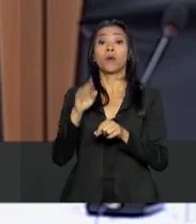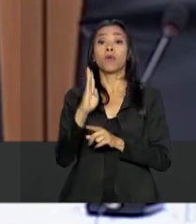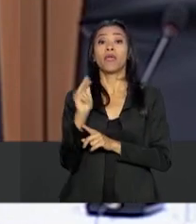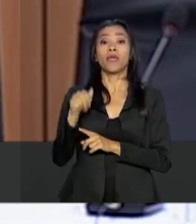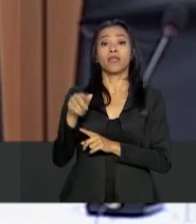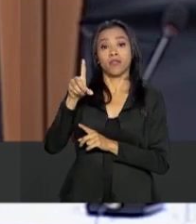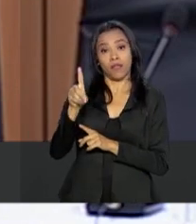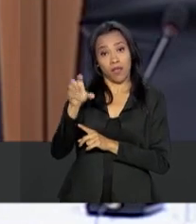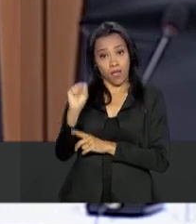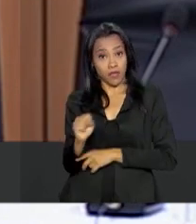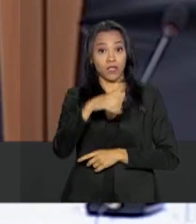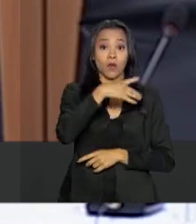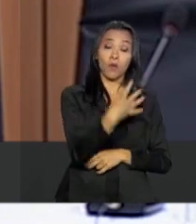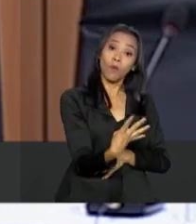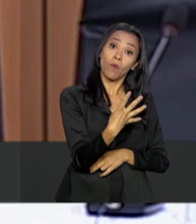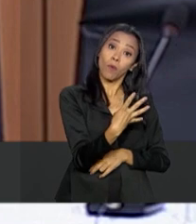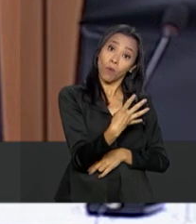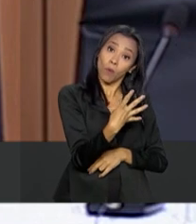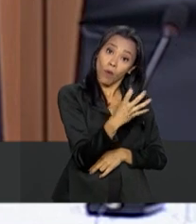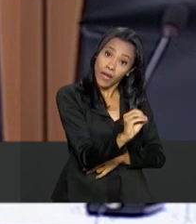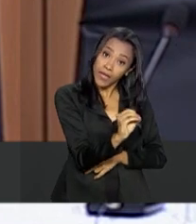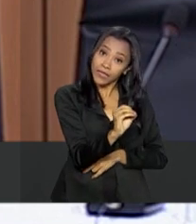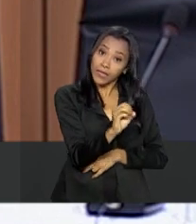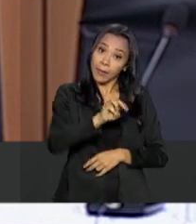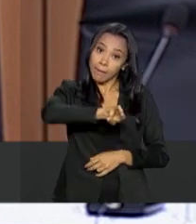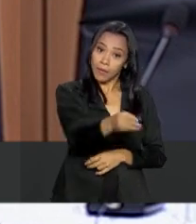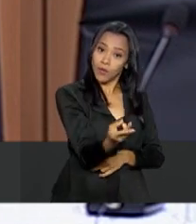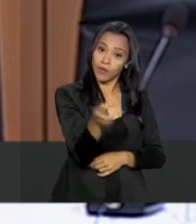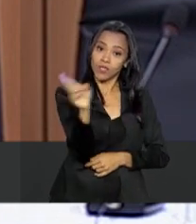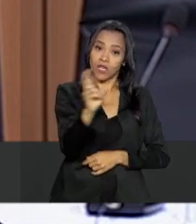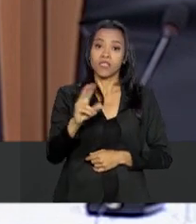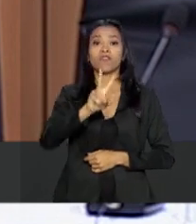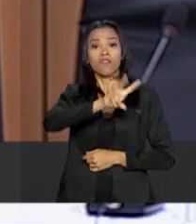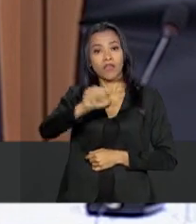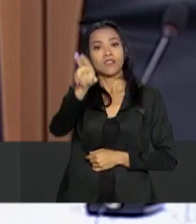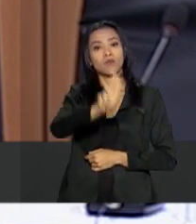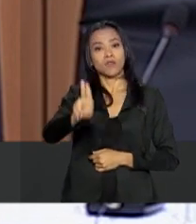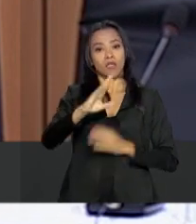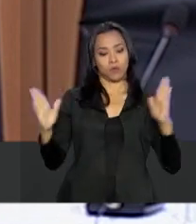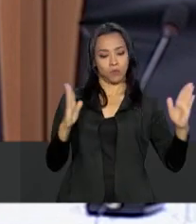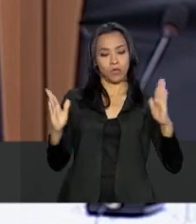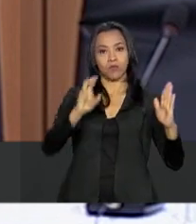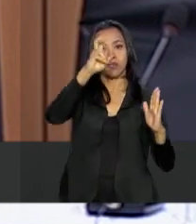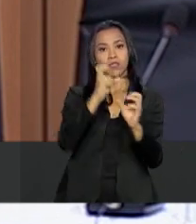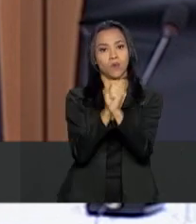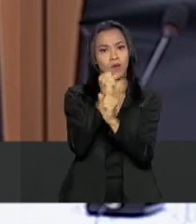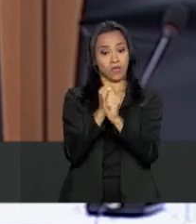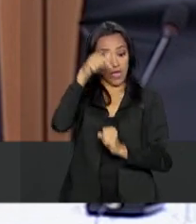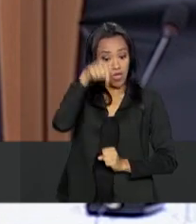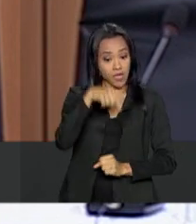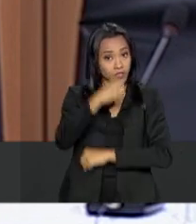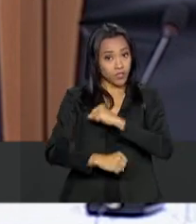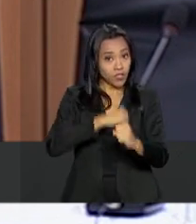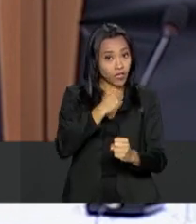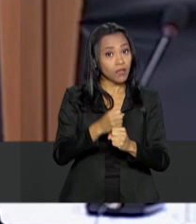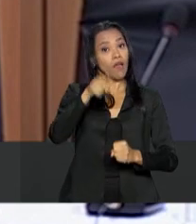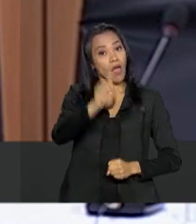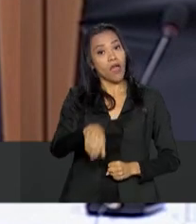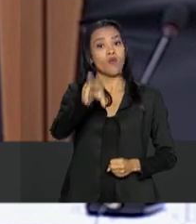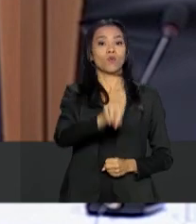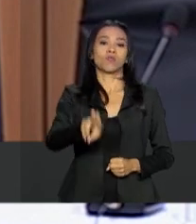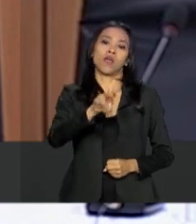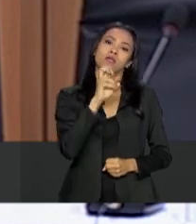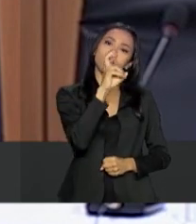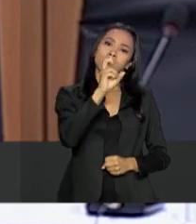reais que vão estar disponíveis nos próximos cinco anos. Neste ano, são 5 bilhões de reais para todas essas compras e também